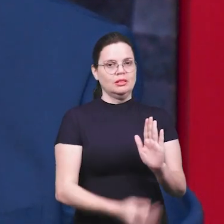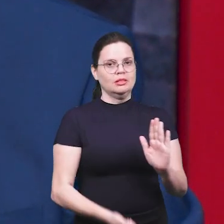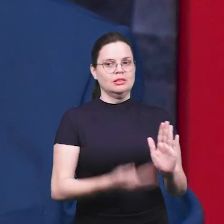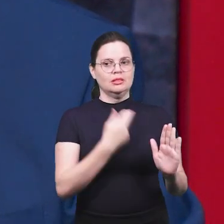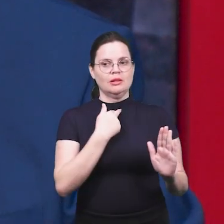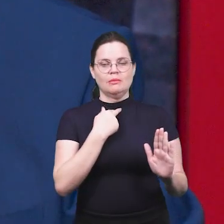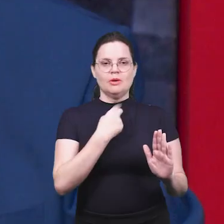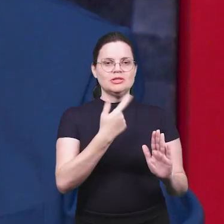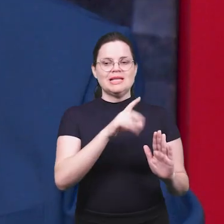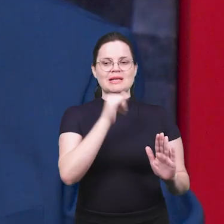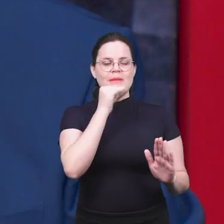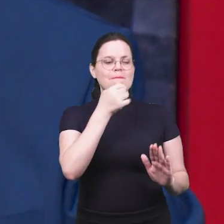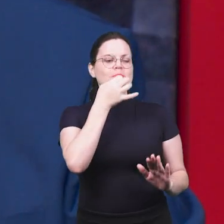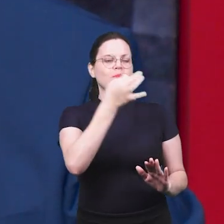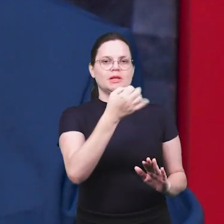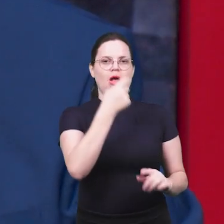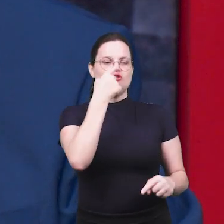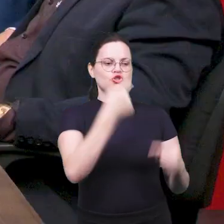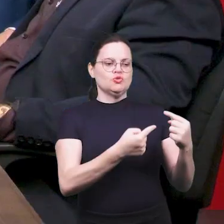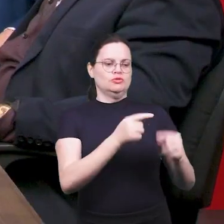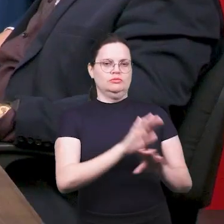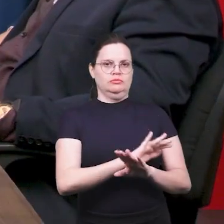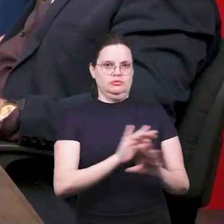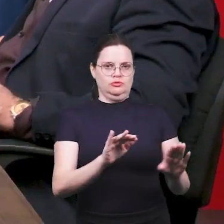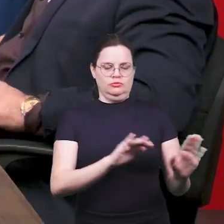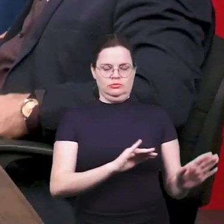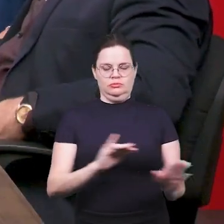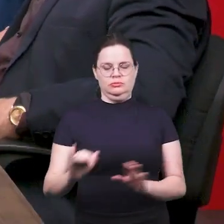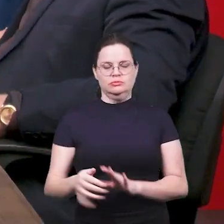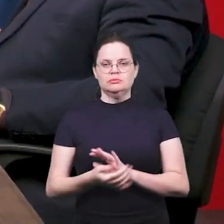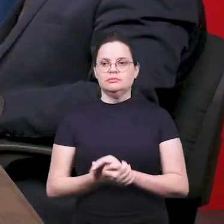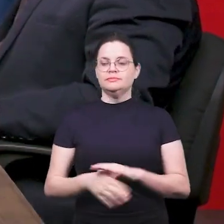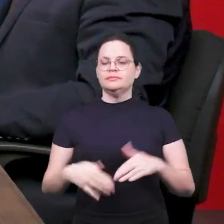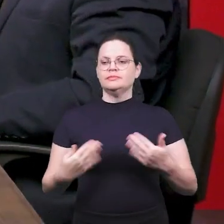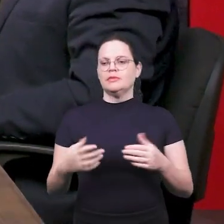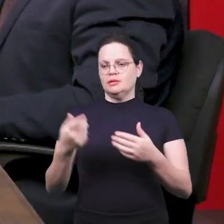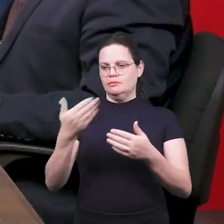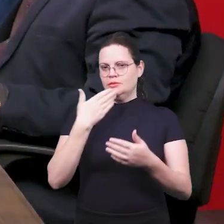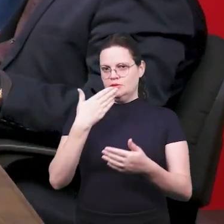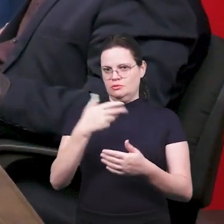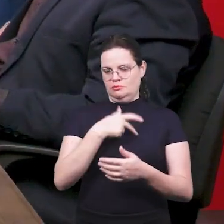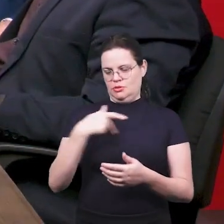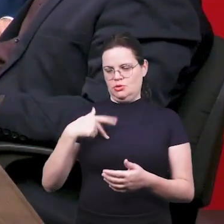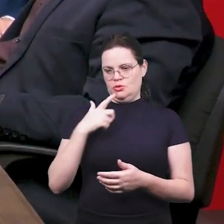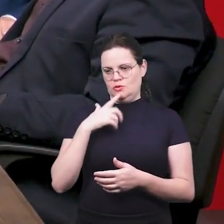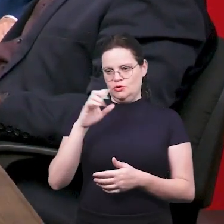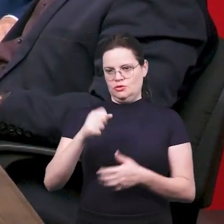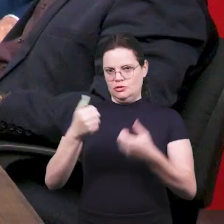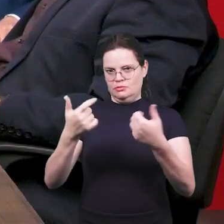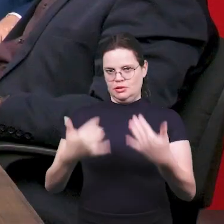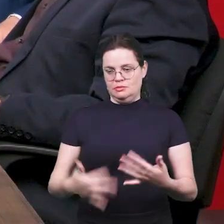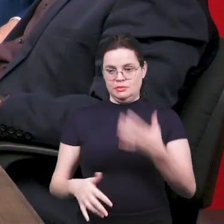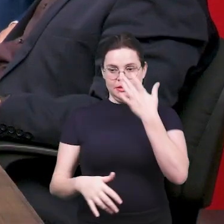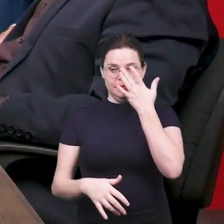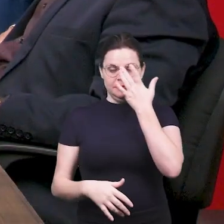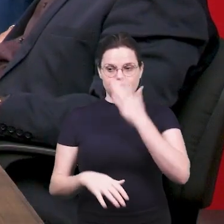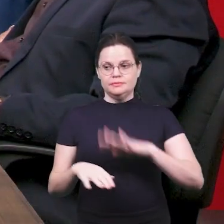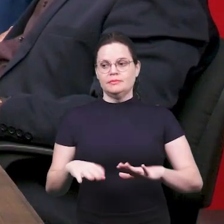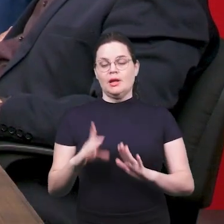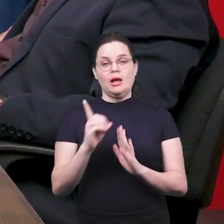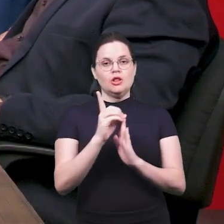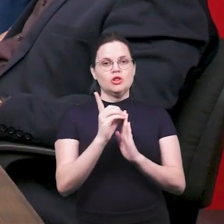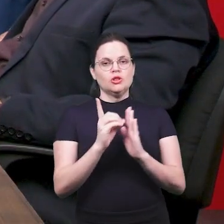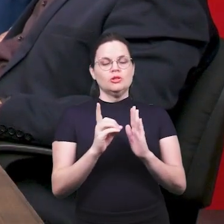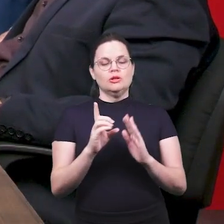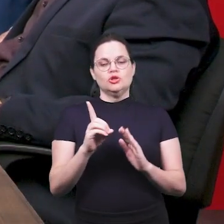à exposição falando sobre os dogmas da Igreja. Bom, os dogmas são, podemos dizer assim, imposições, né?